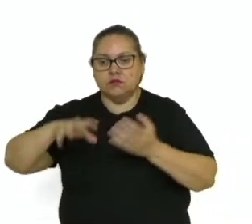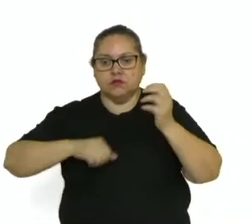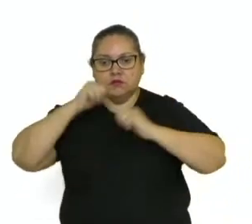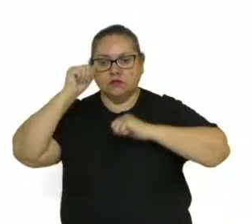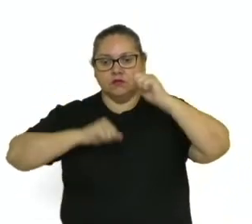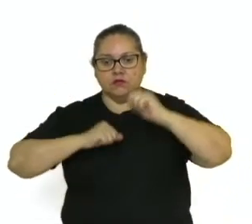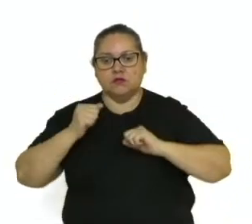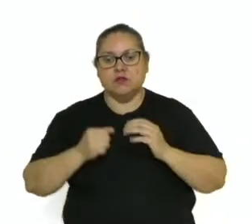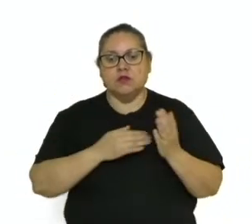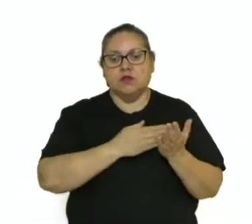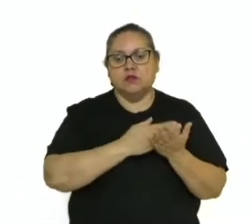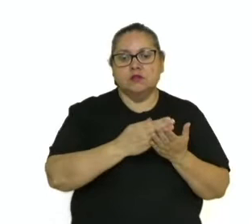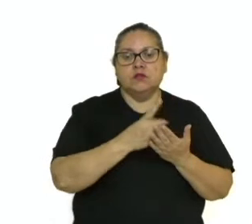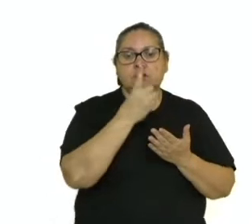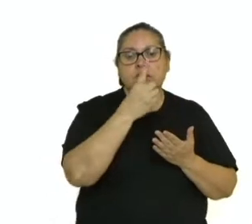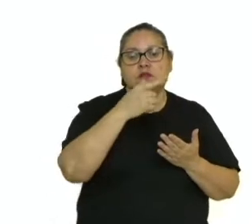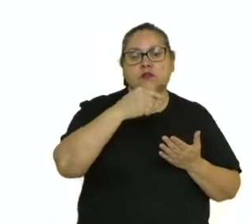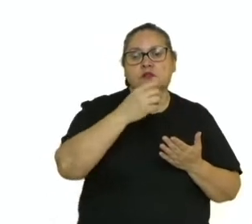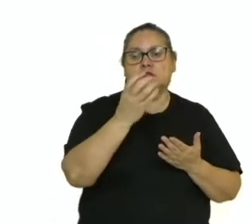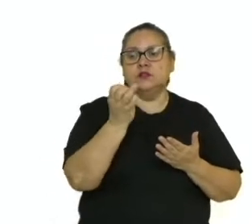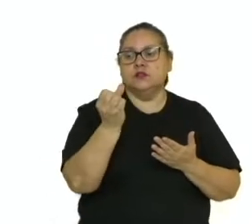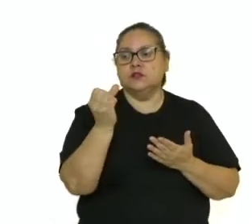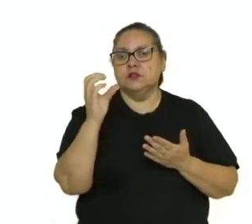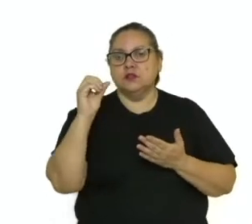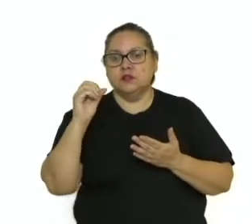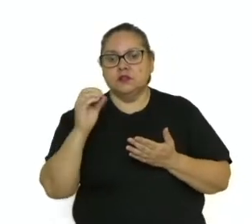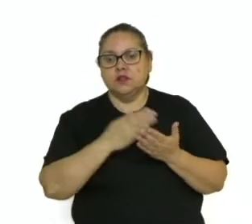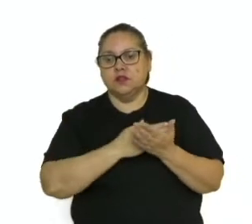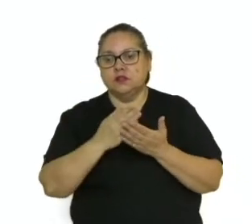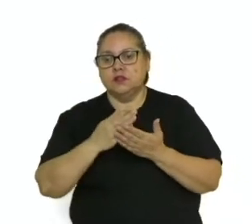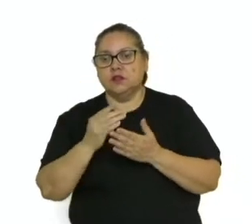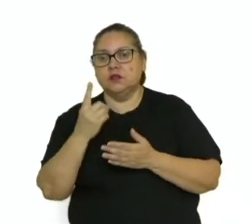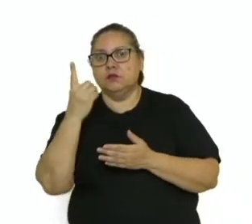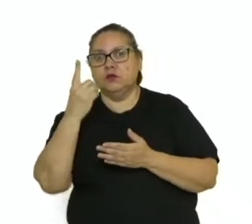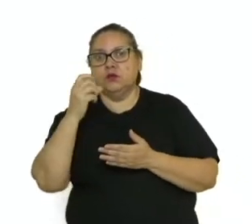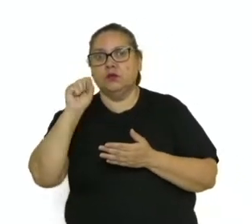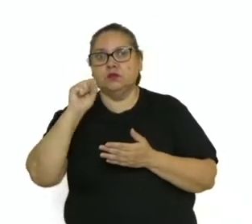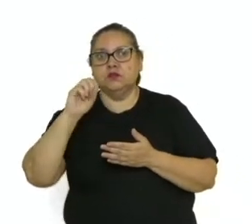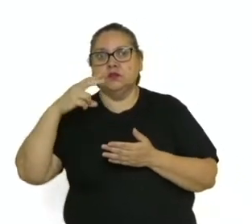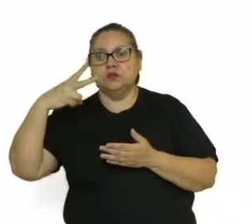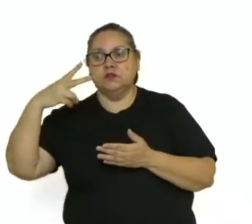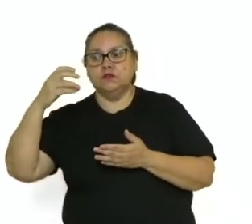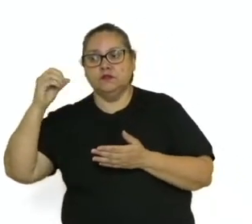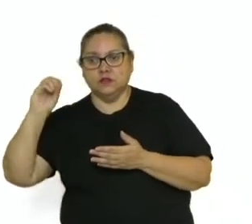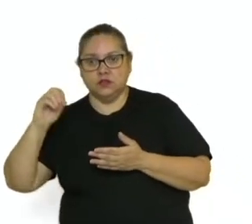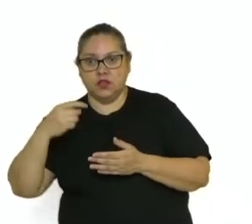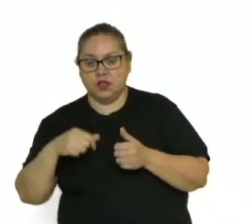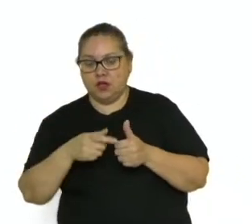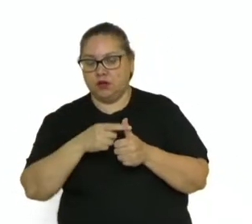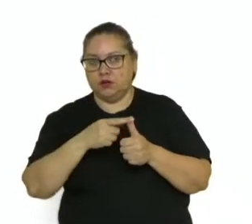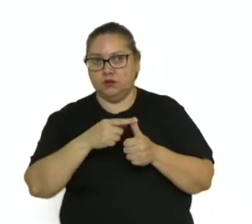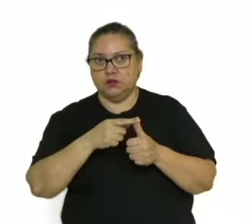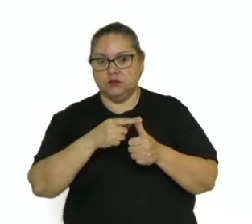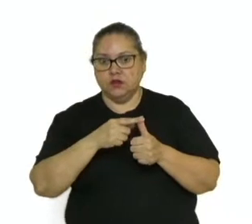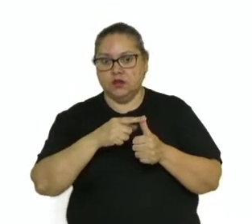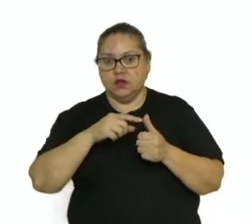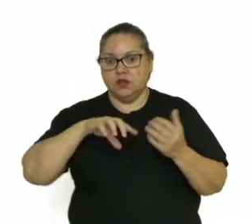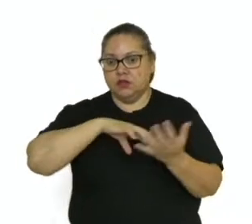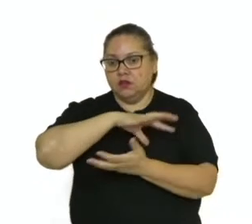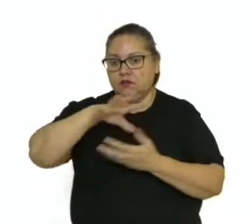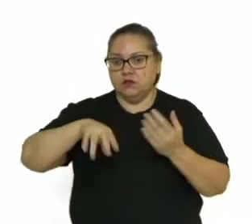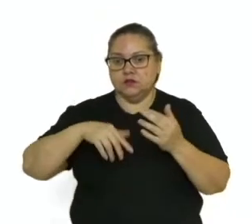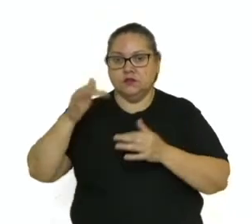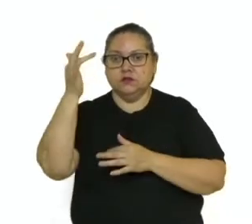de 1760 a 1820, a primeira Revolução Industrial, e a Revolução Francesa,